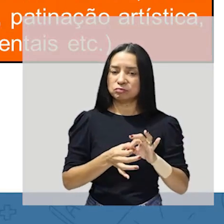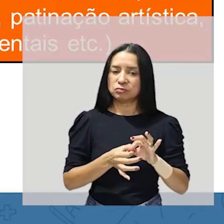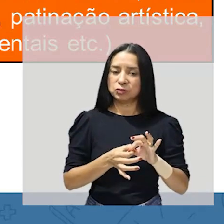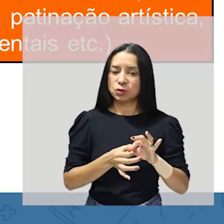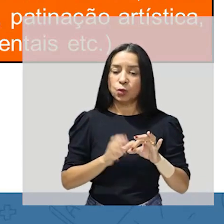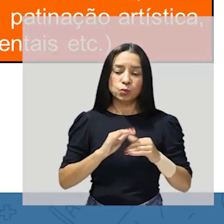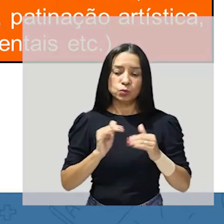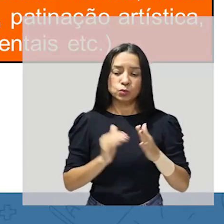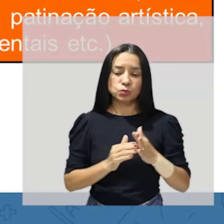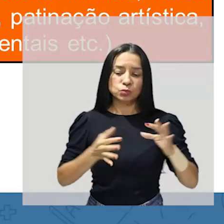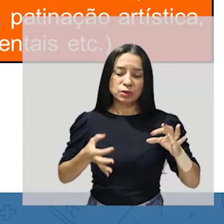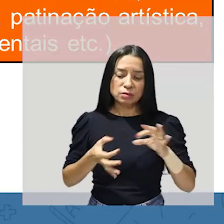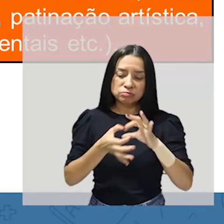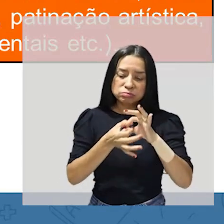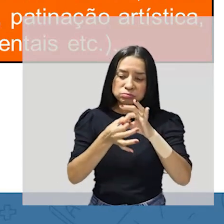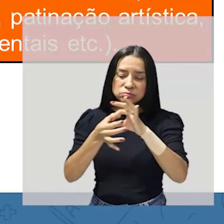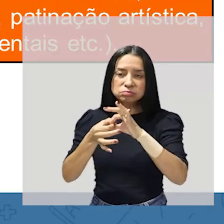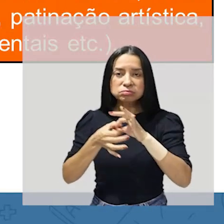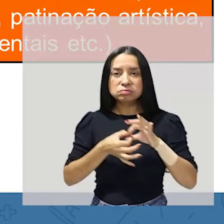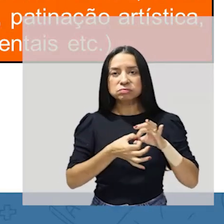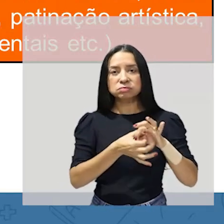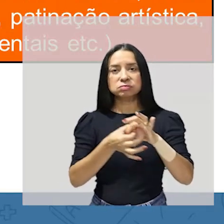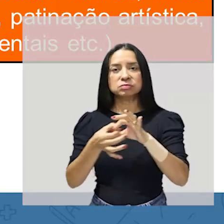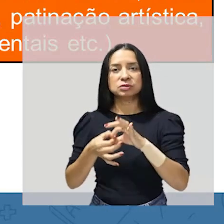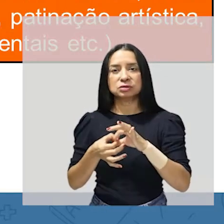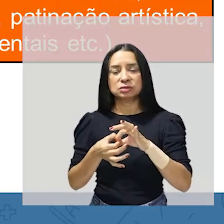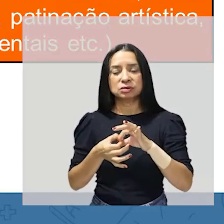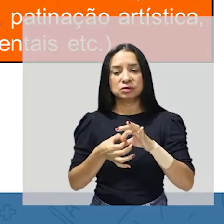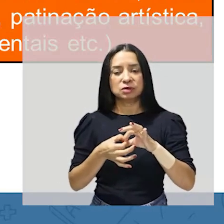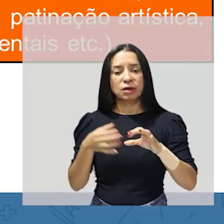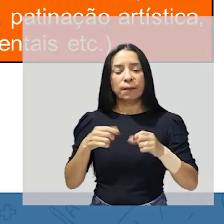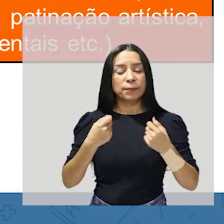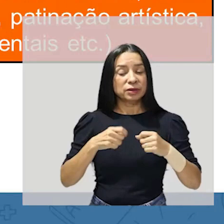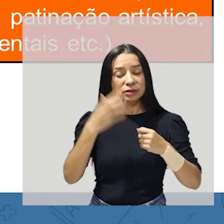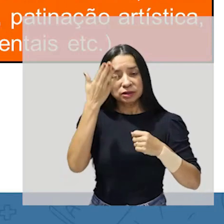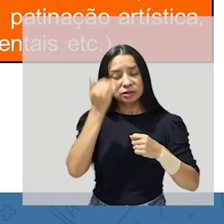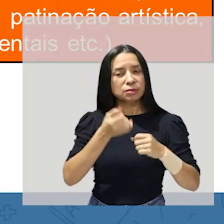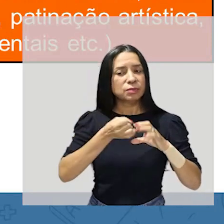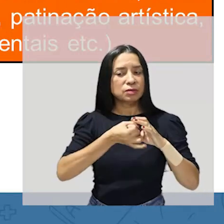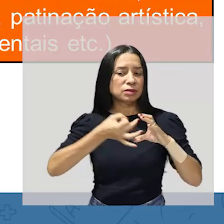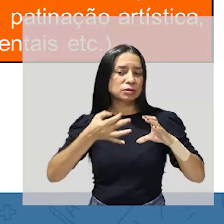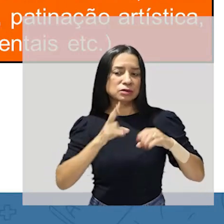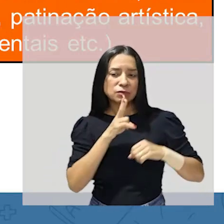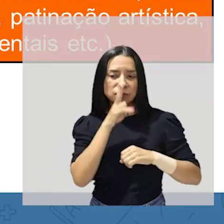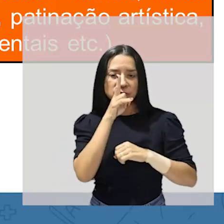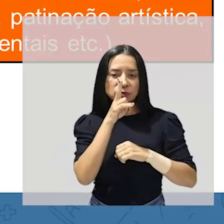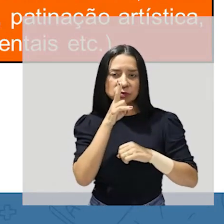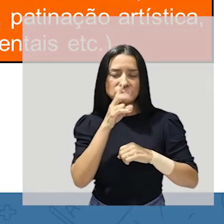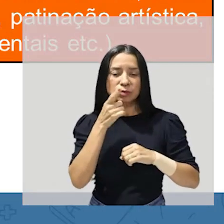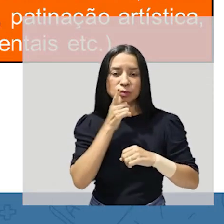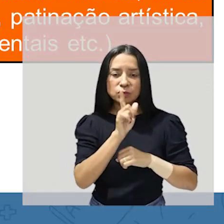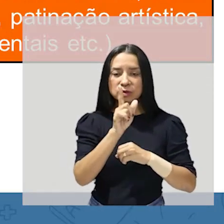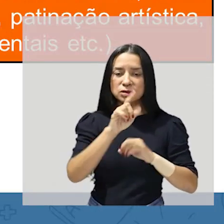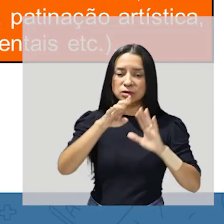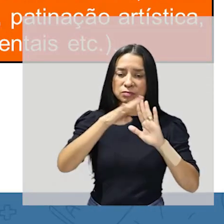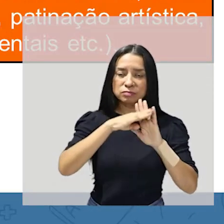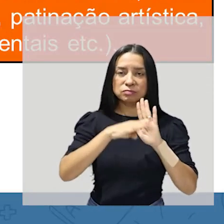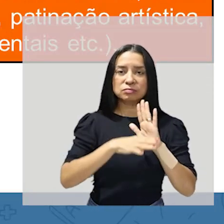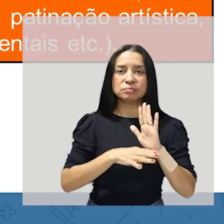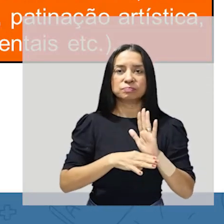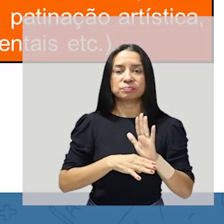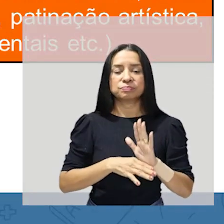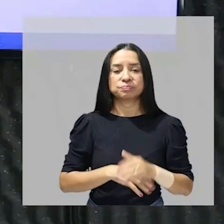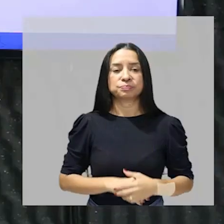bem concatenado. A gente só tem que ver qual é a característica que é mais forte, às vezes, para conseguir classificar. Certo?